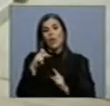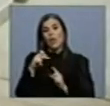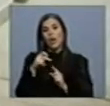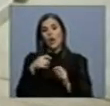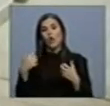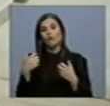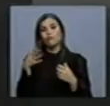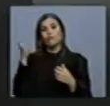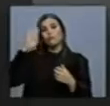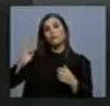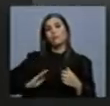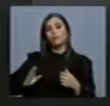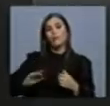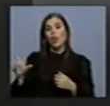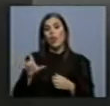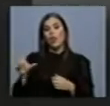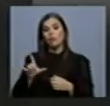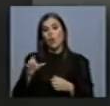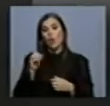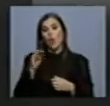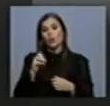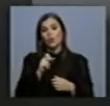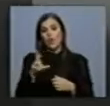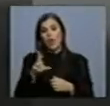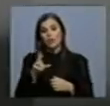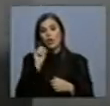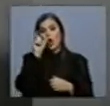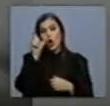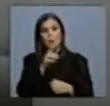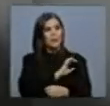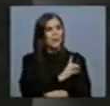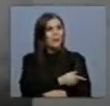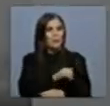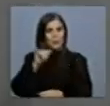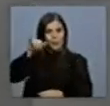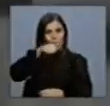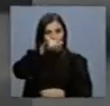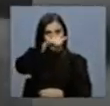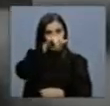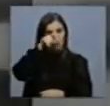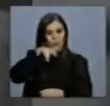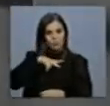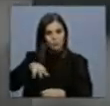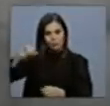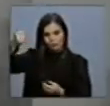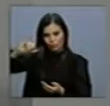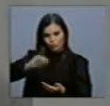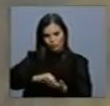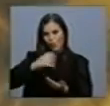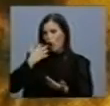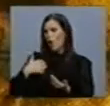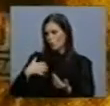Alto São João, em Lisboa. Óscar Monteiro Torres, um herói do ar, um português que caiu com honra.